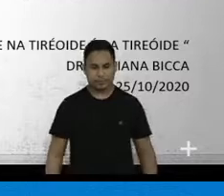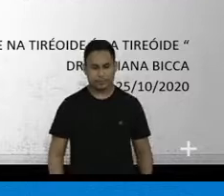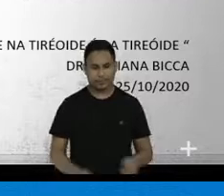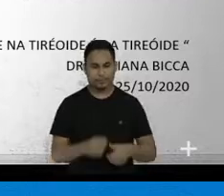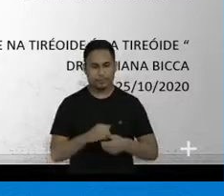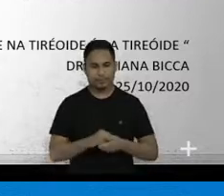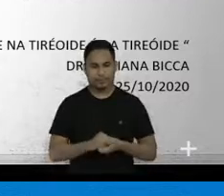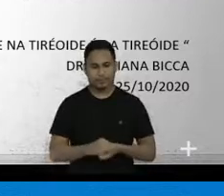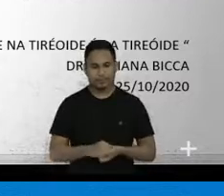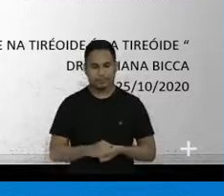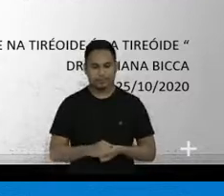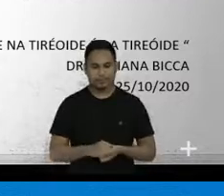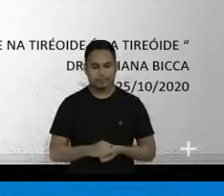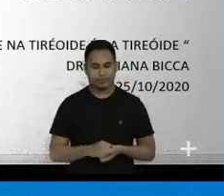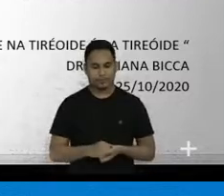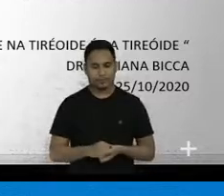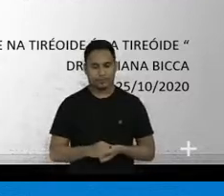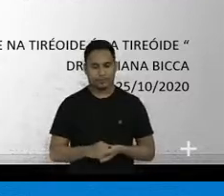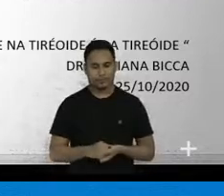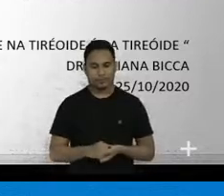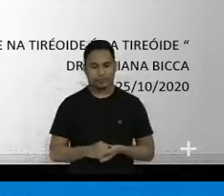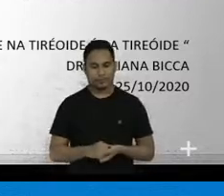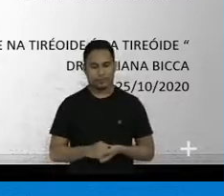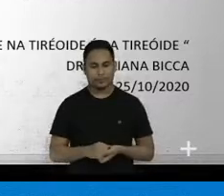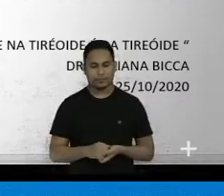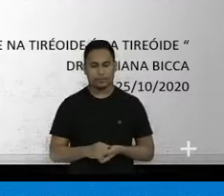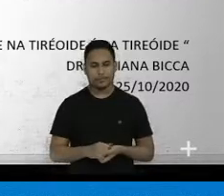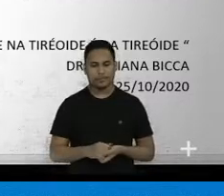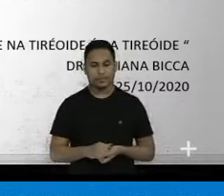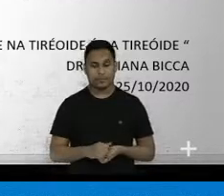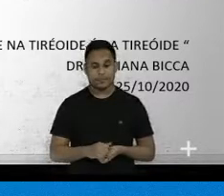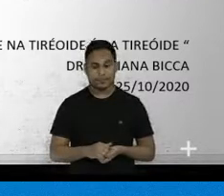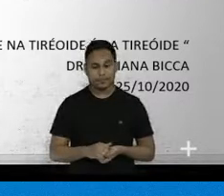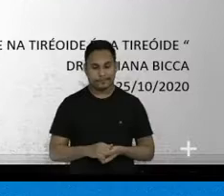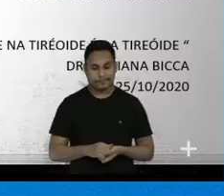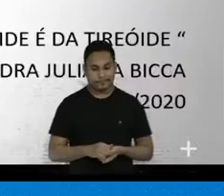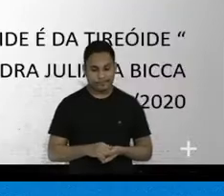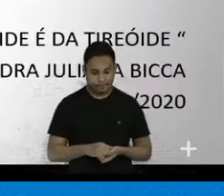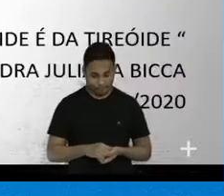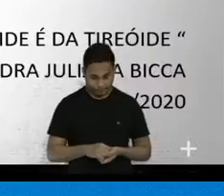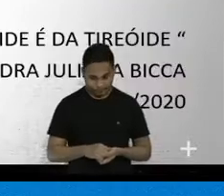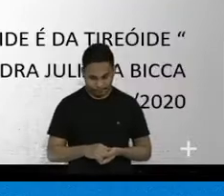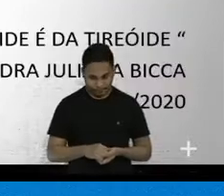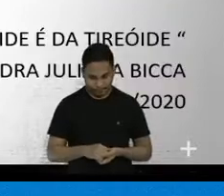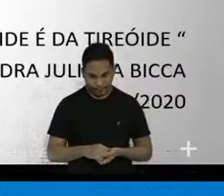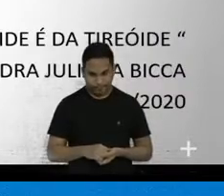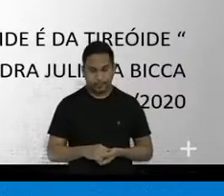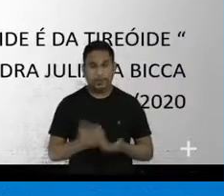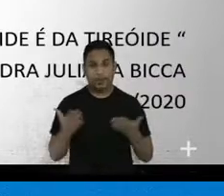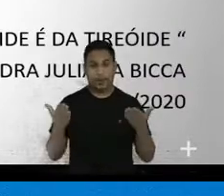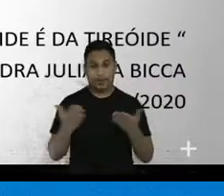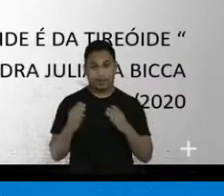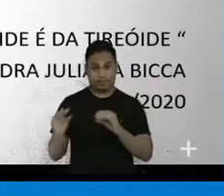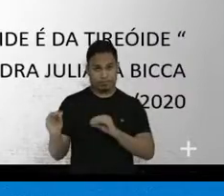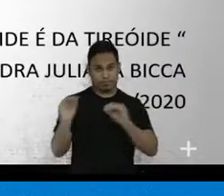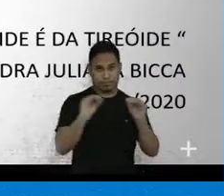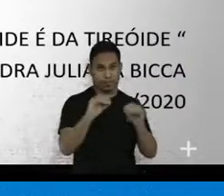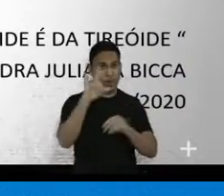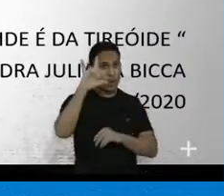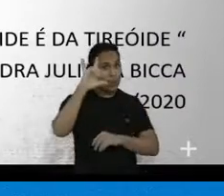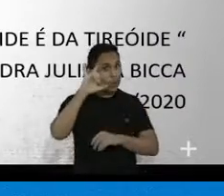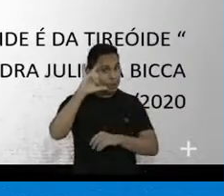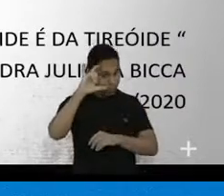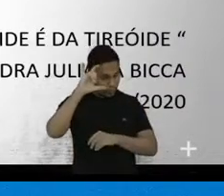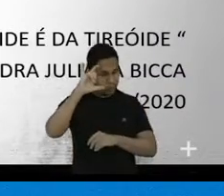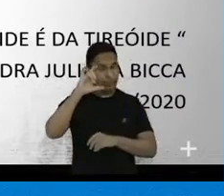Então, vamos lá. Para quem está aqui comigo no YouTube, deixa eu puxar minha telinha aqui para não